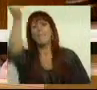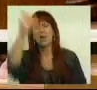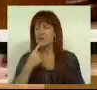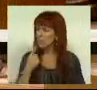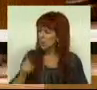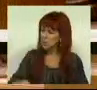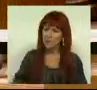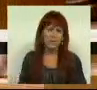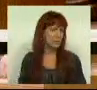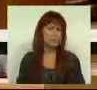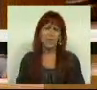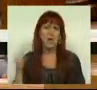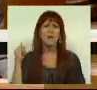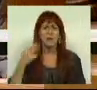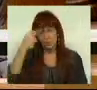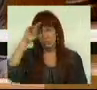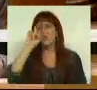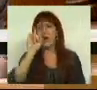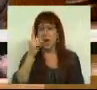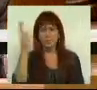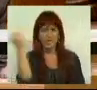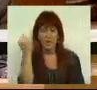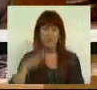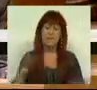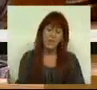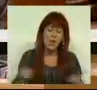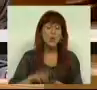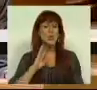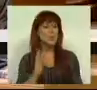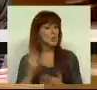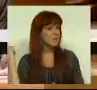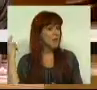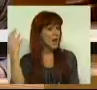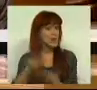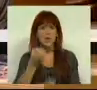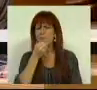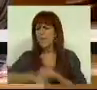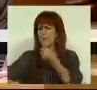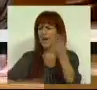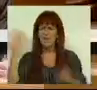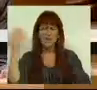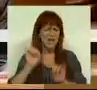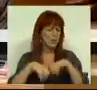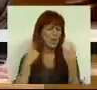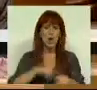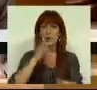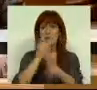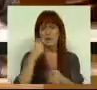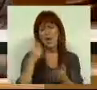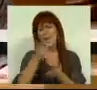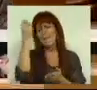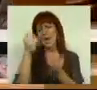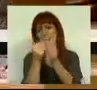Mais uma vez, nada mais equívoco. Curiosamente, nos últimos anos, temos vindo a perder direitos sociais e, simultaneamente, a